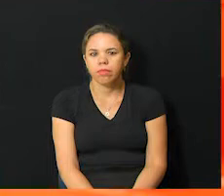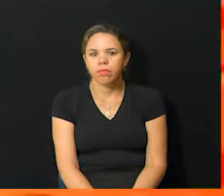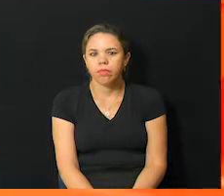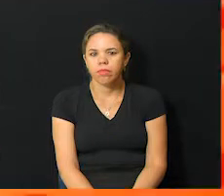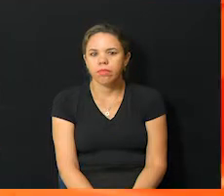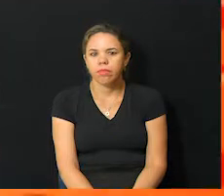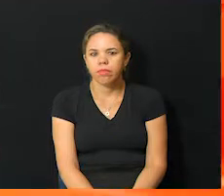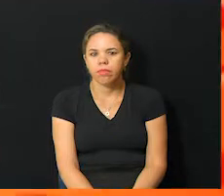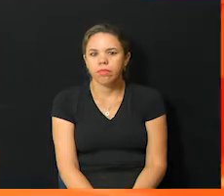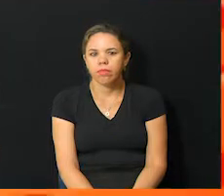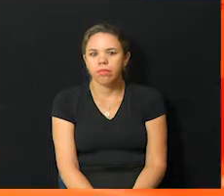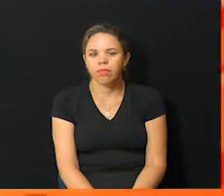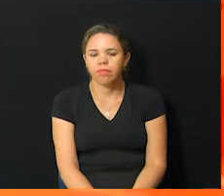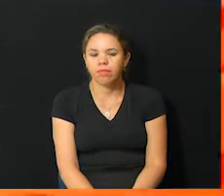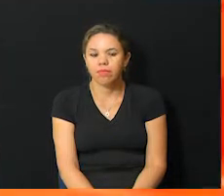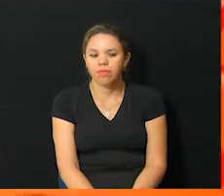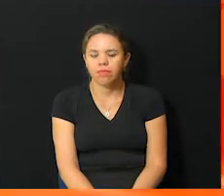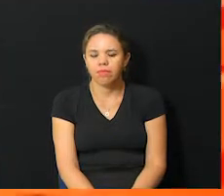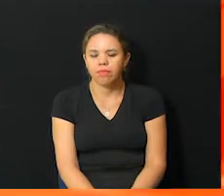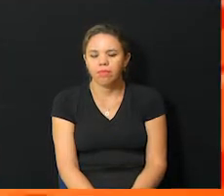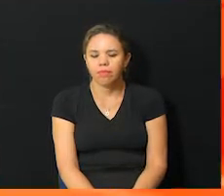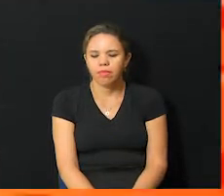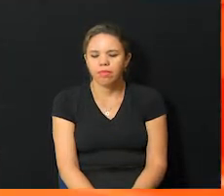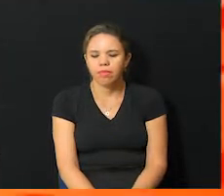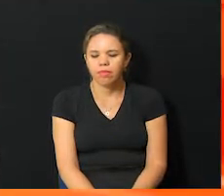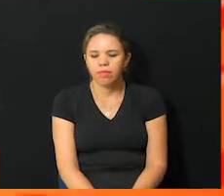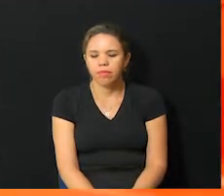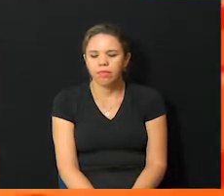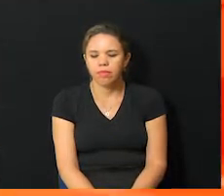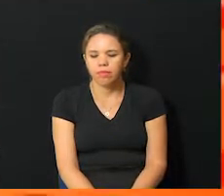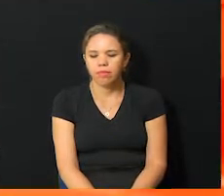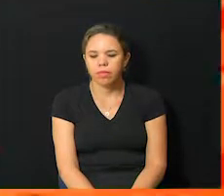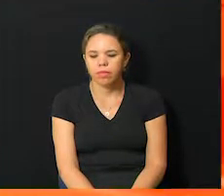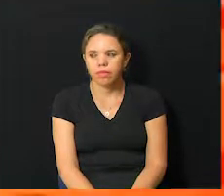bem. Verso amado,